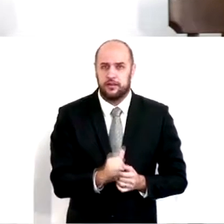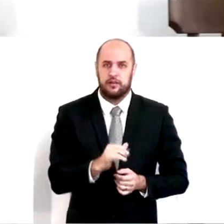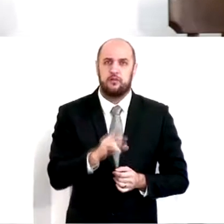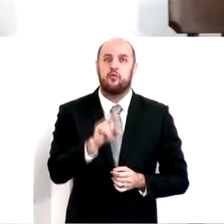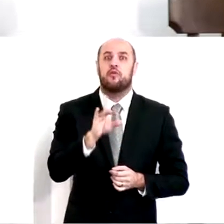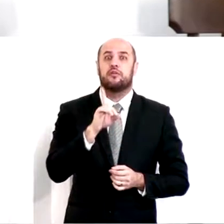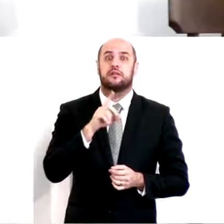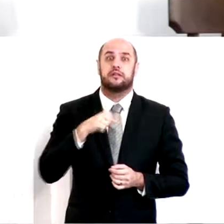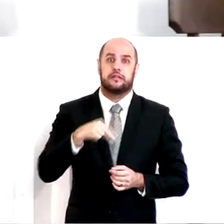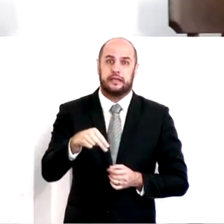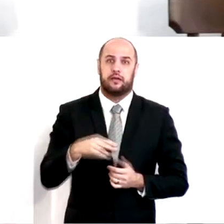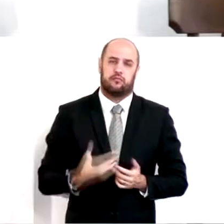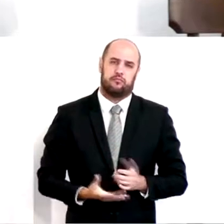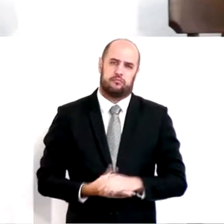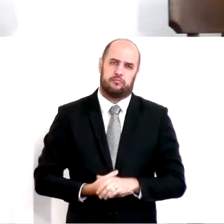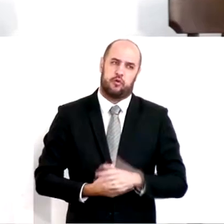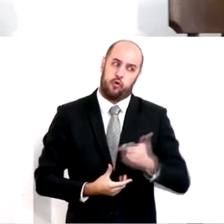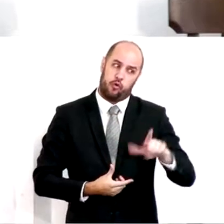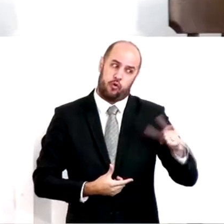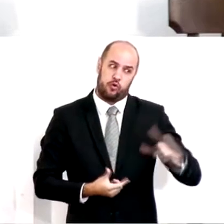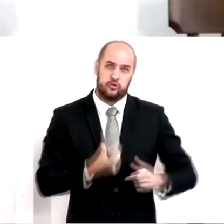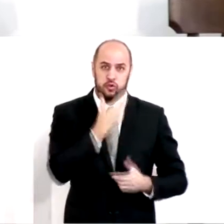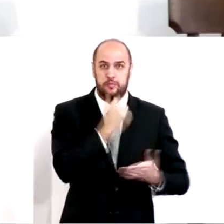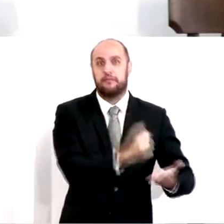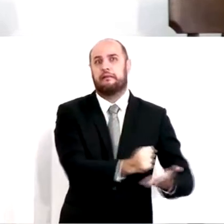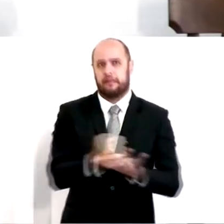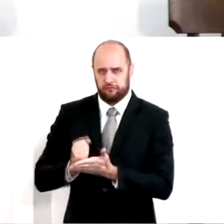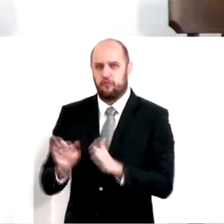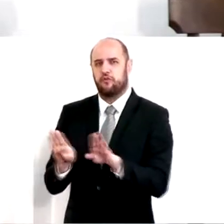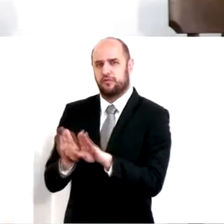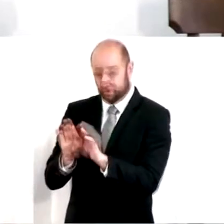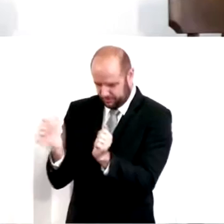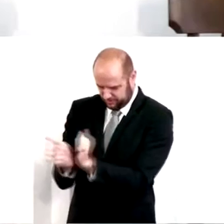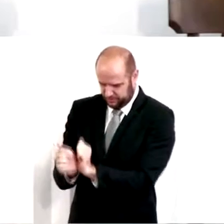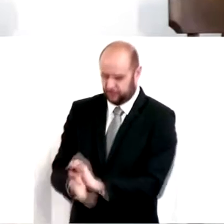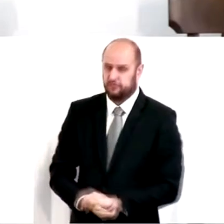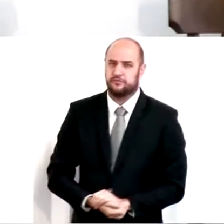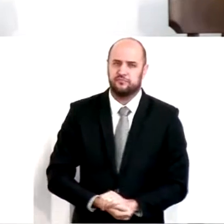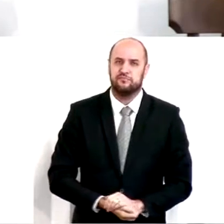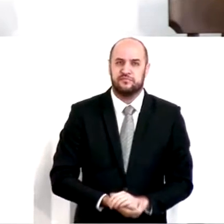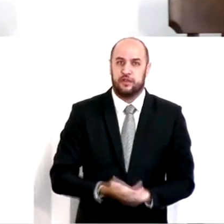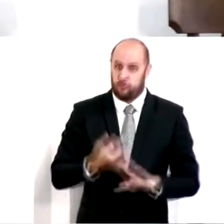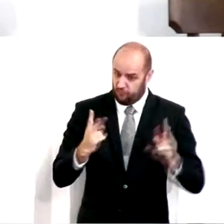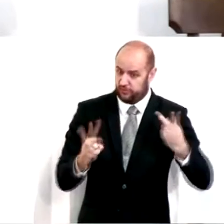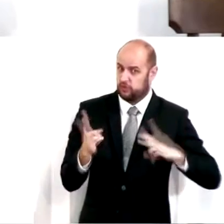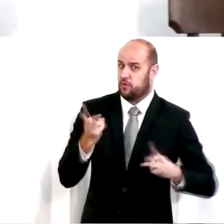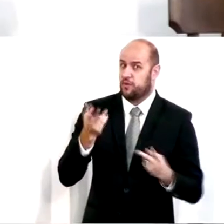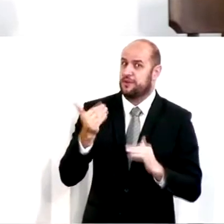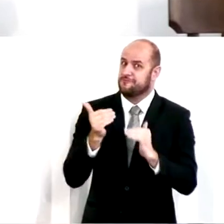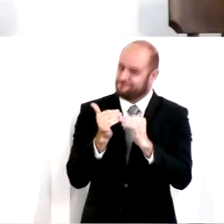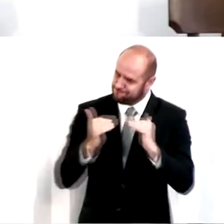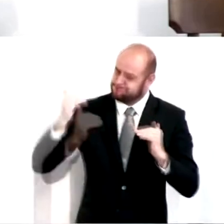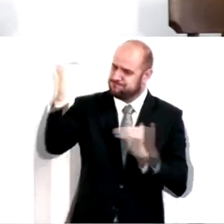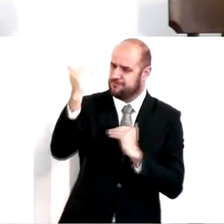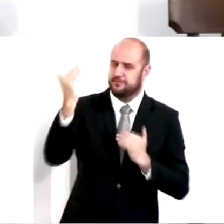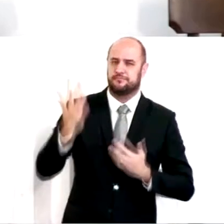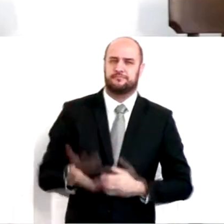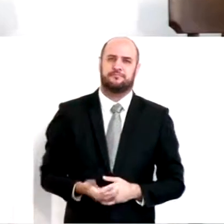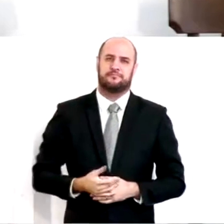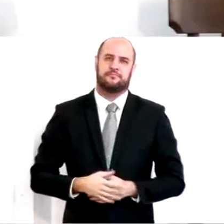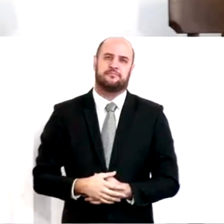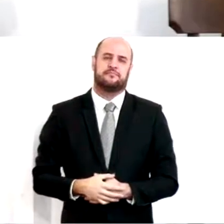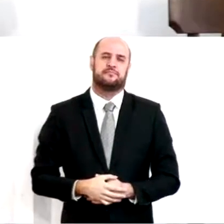por exemplo, e outros. Então, um triunfo precisaria ser comprovado. Era uma vitória sem